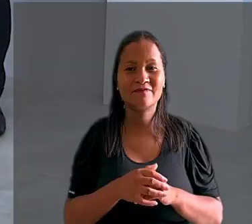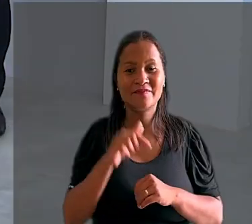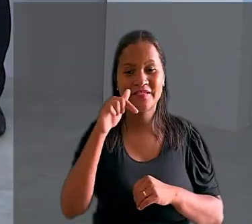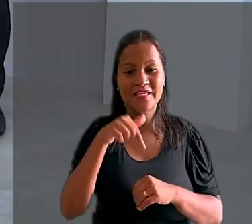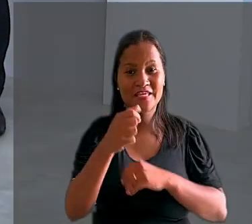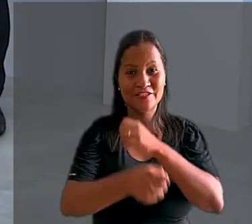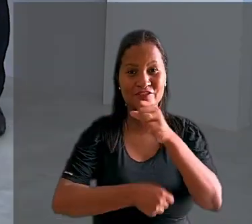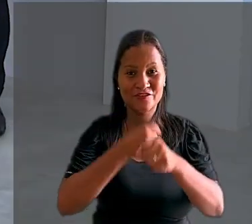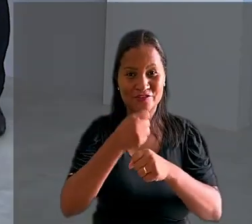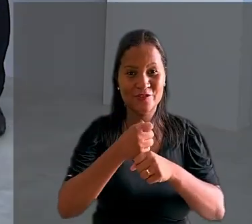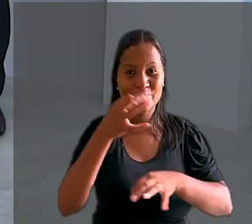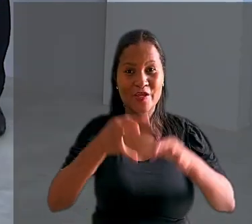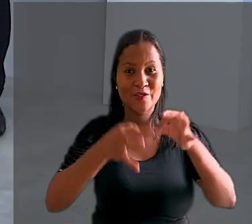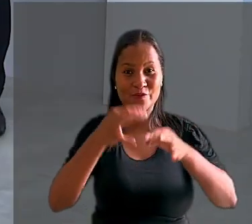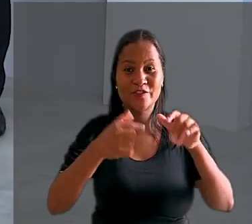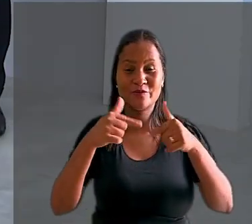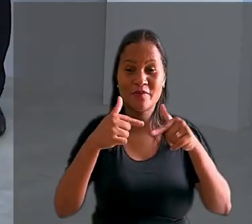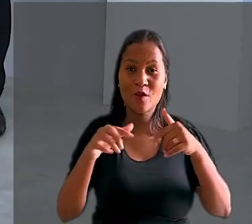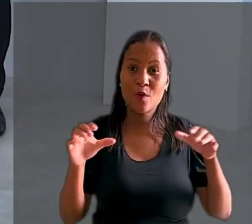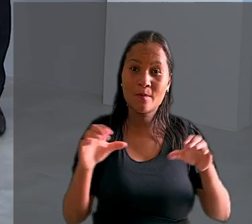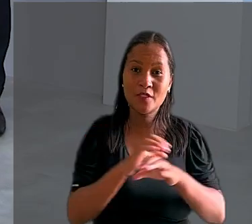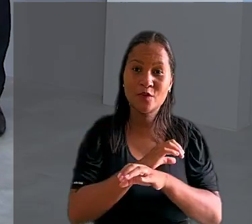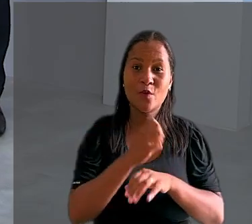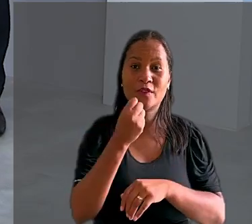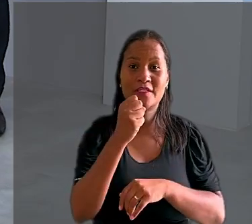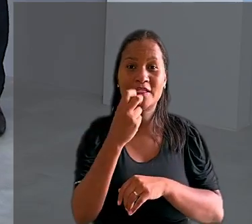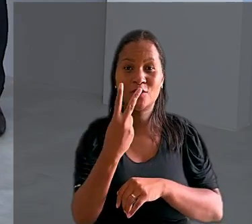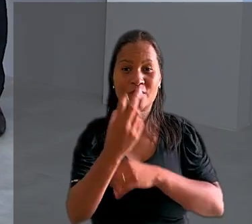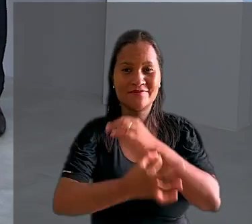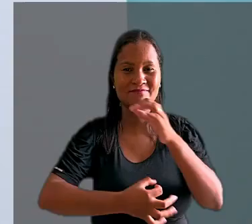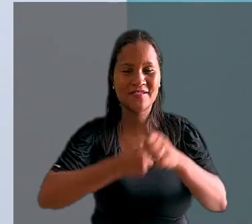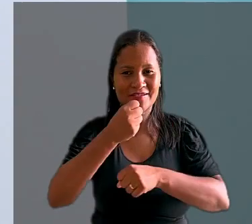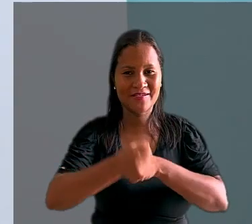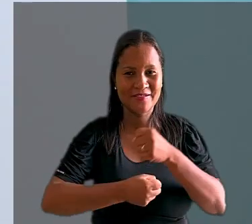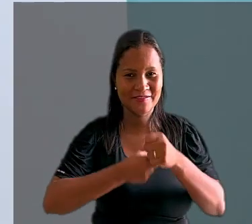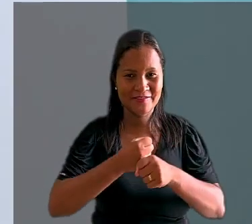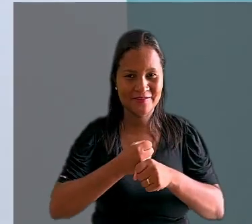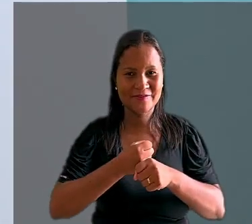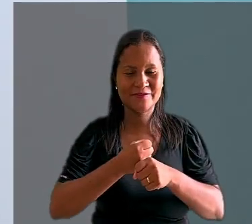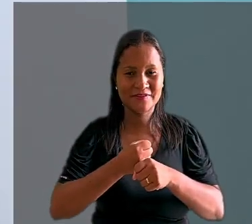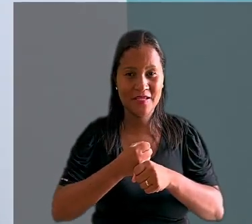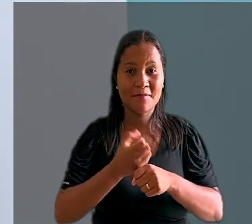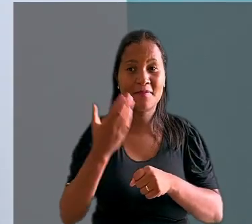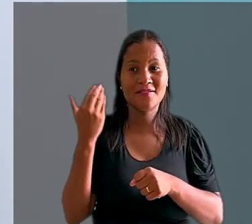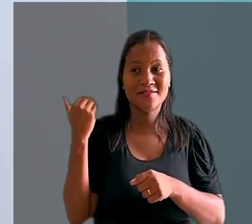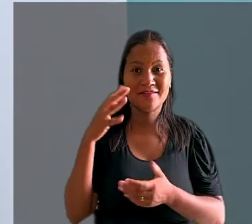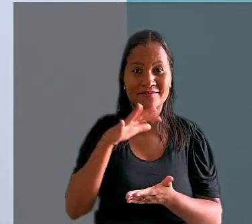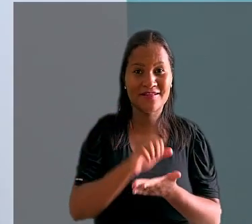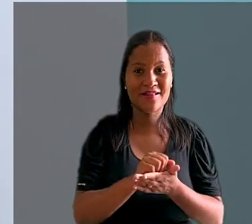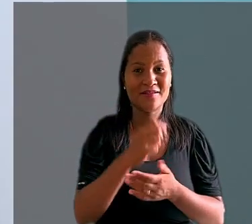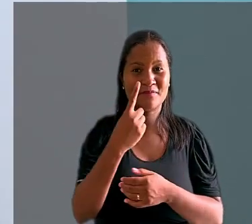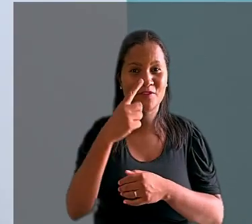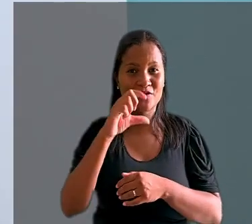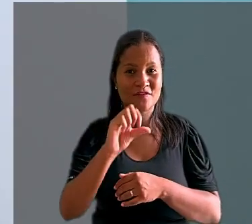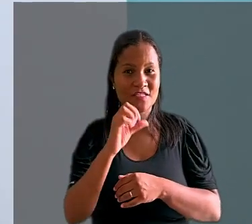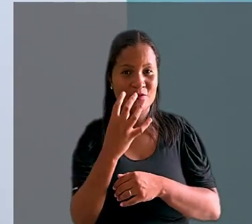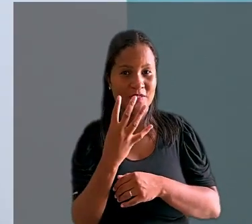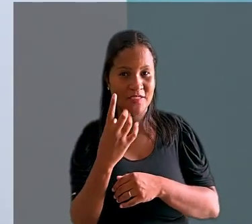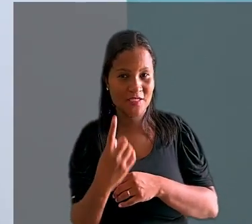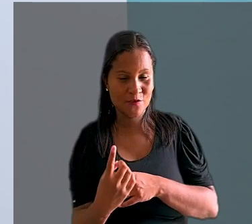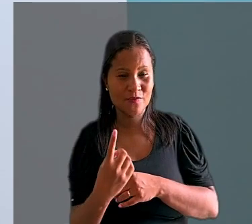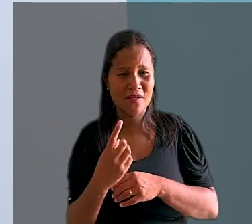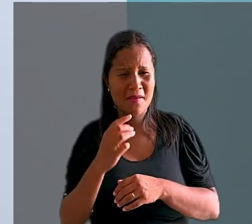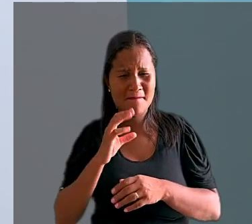E este ano, Luana, a Justiça do Trabalho completou 82 anos. Desde quando foi instalada, em